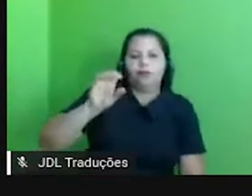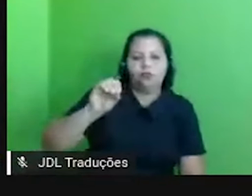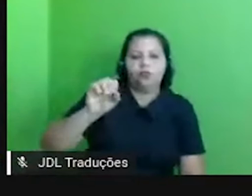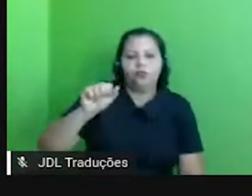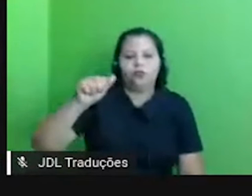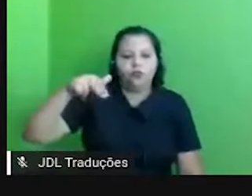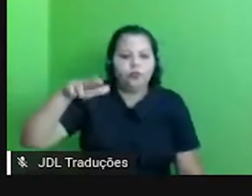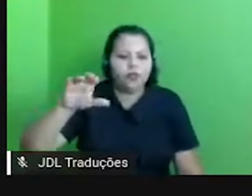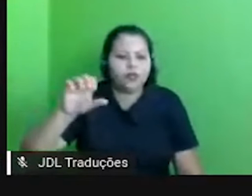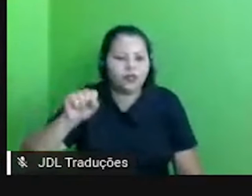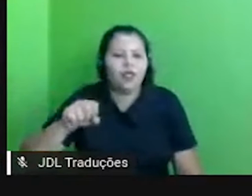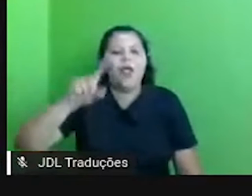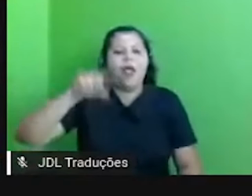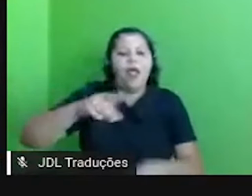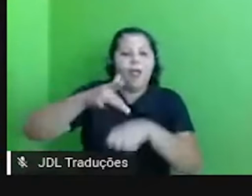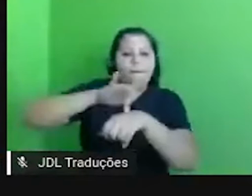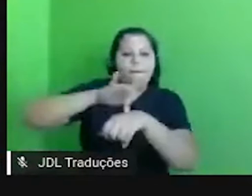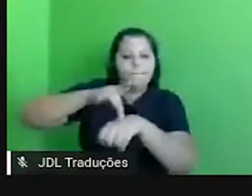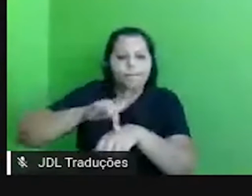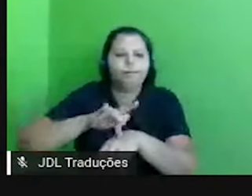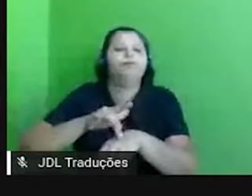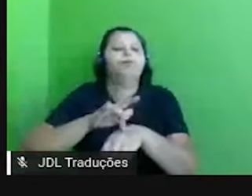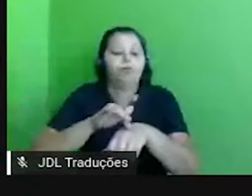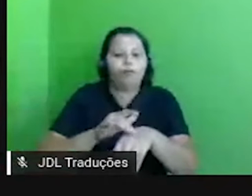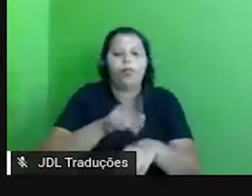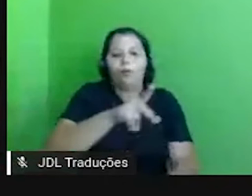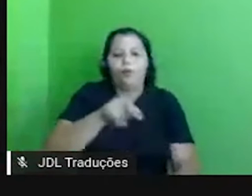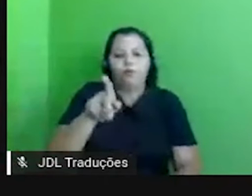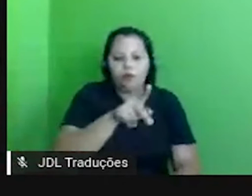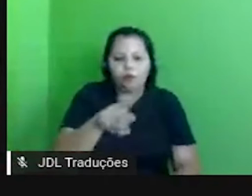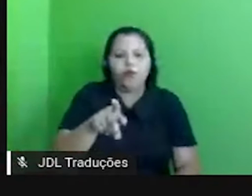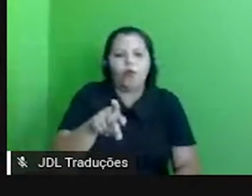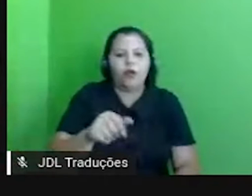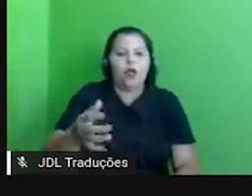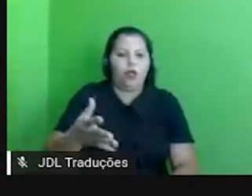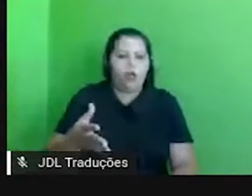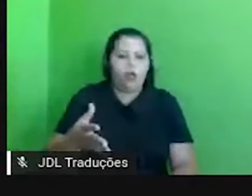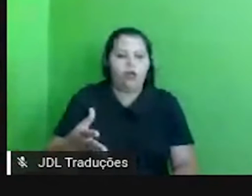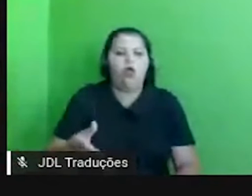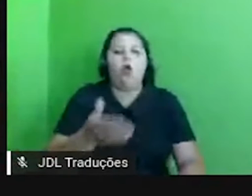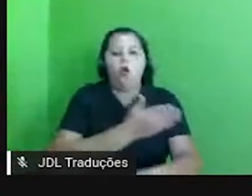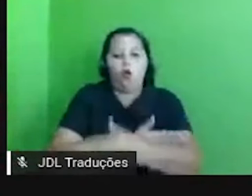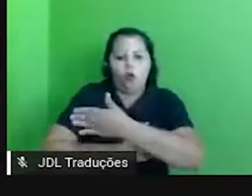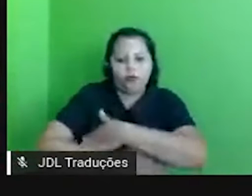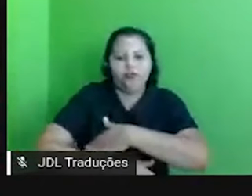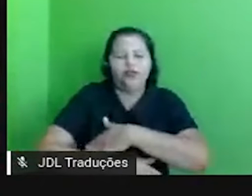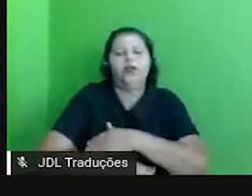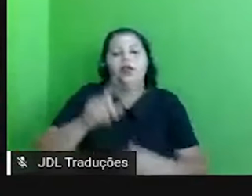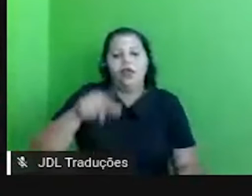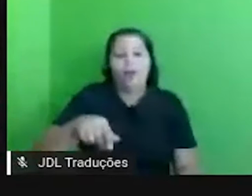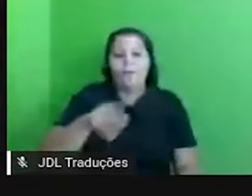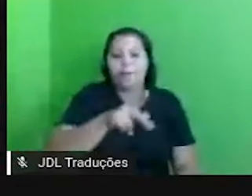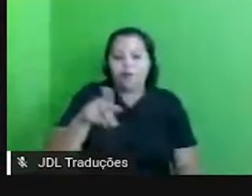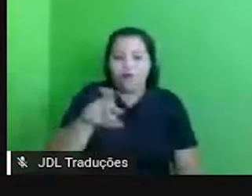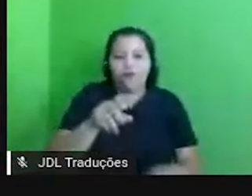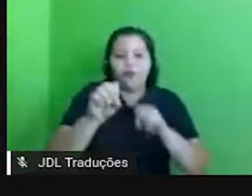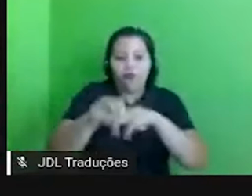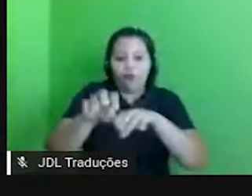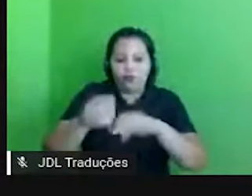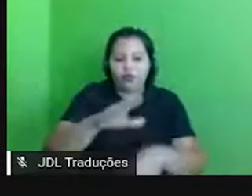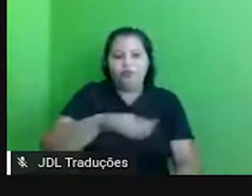coreógrafa e a orixá professora de educação infantil foi professora de educação infantil de todos os segmentos até o o nível